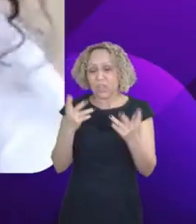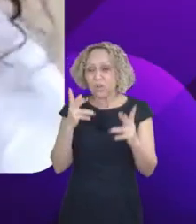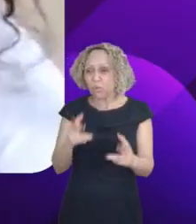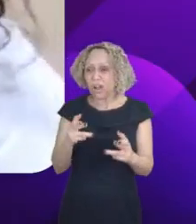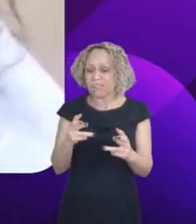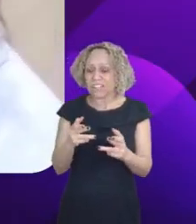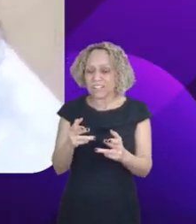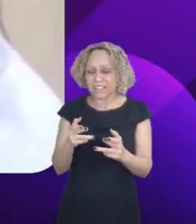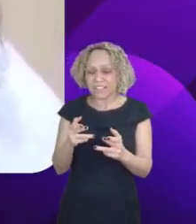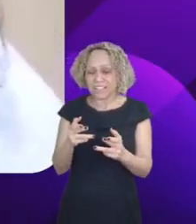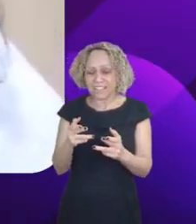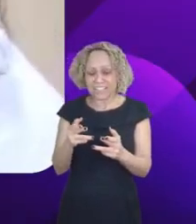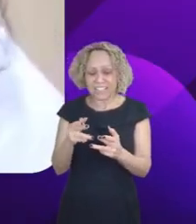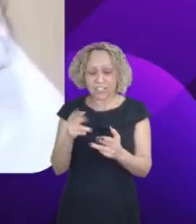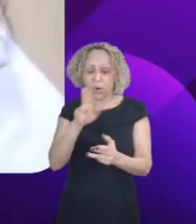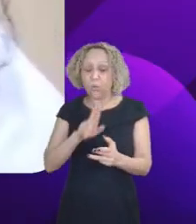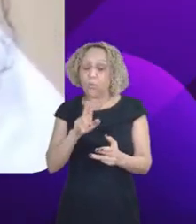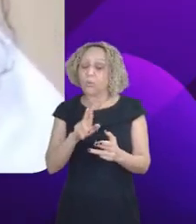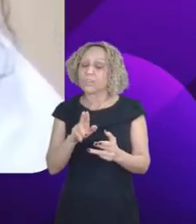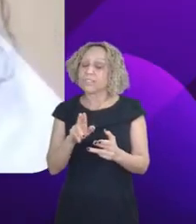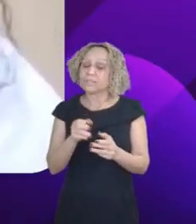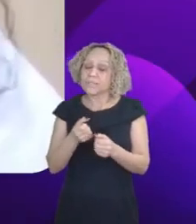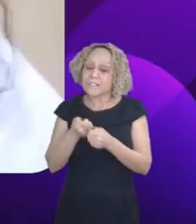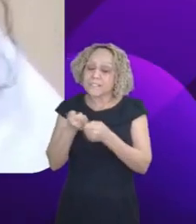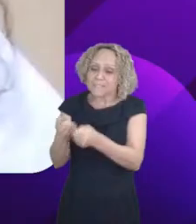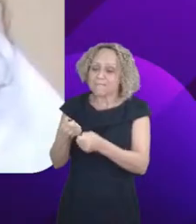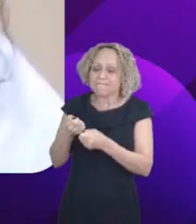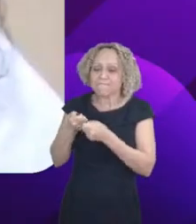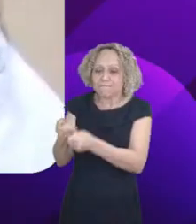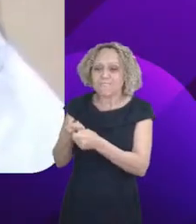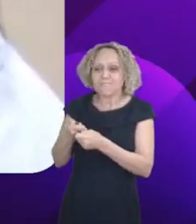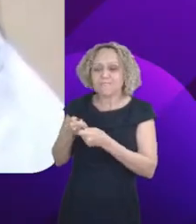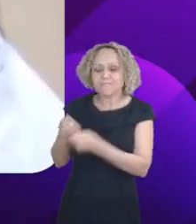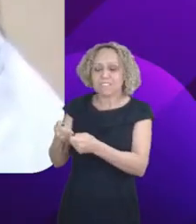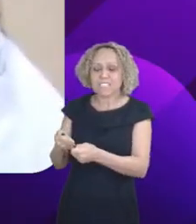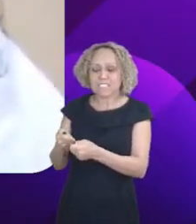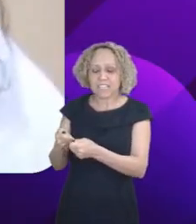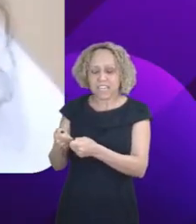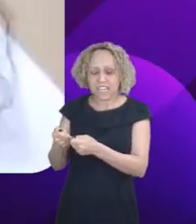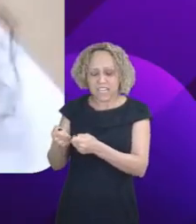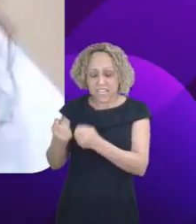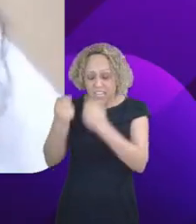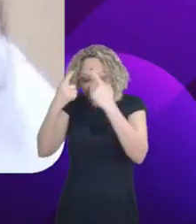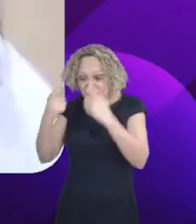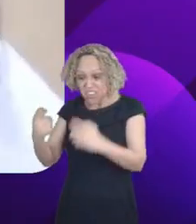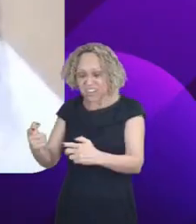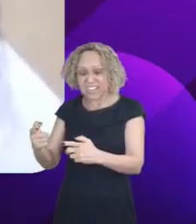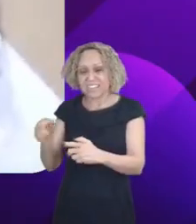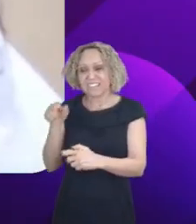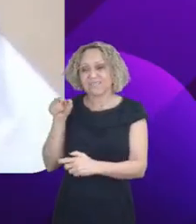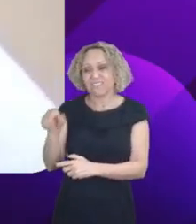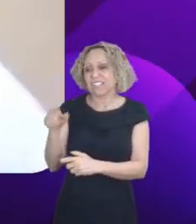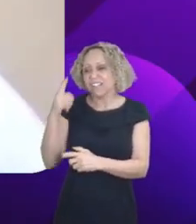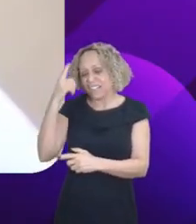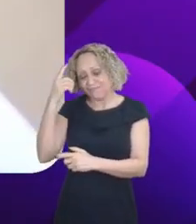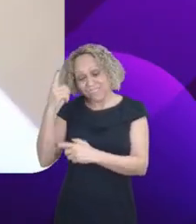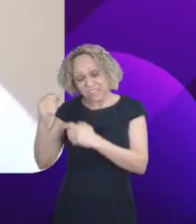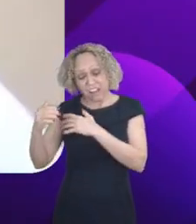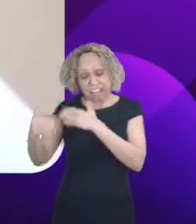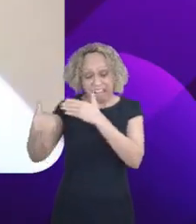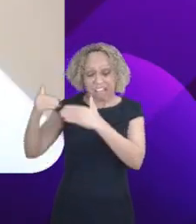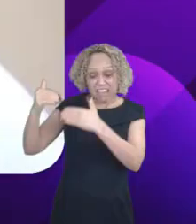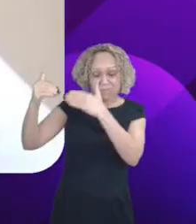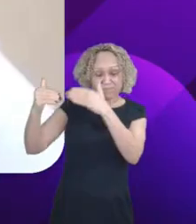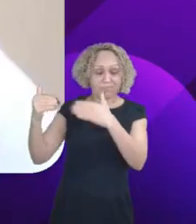jeito de se contorcer, de sobreviver a todas essas vacinas. E a mudança, ela se faz a partir de